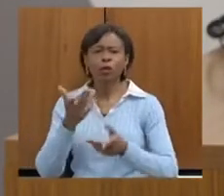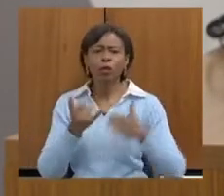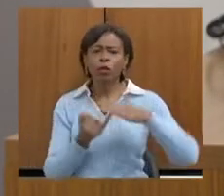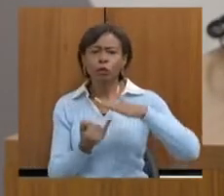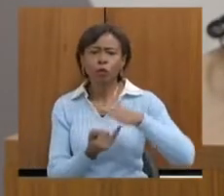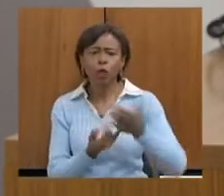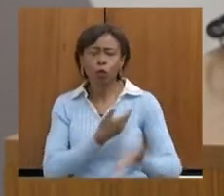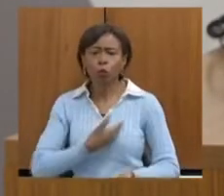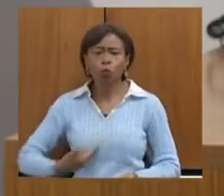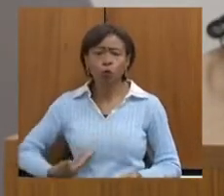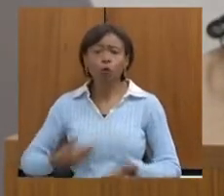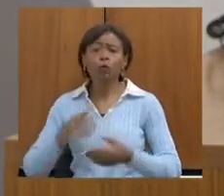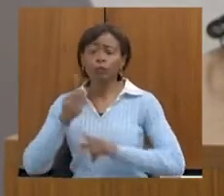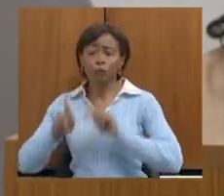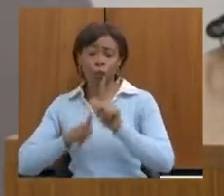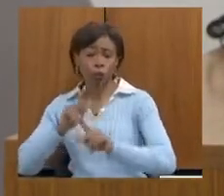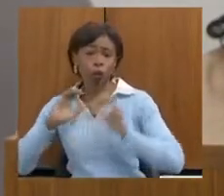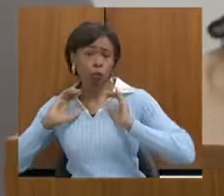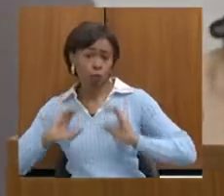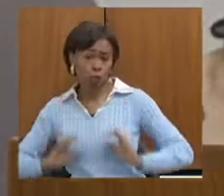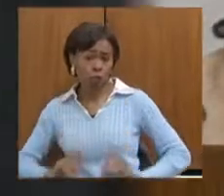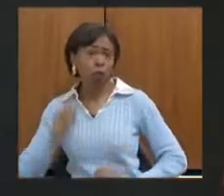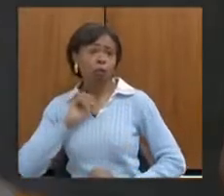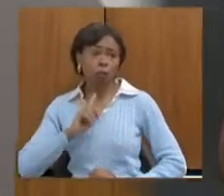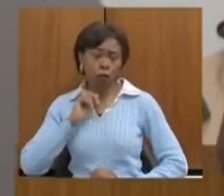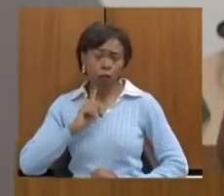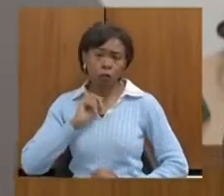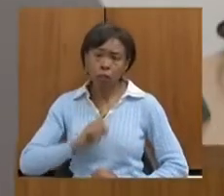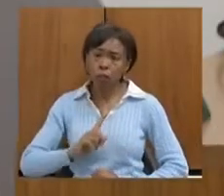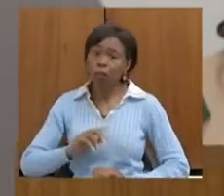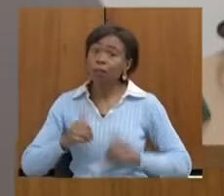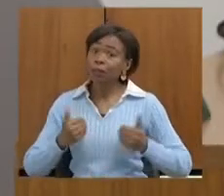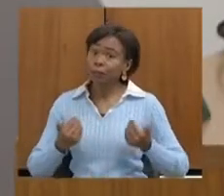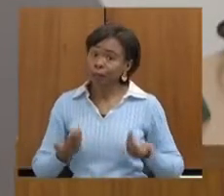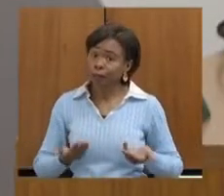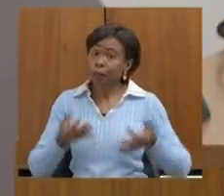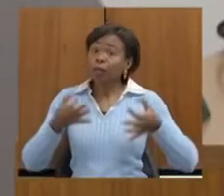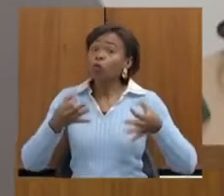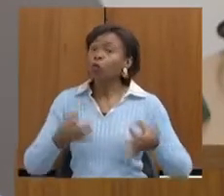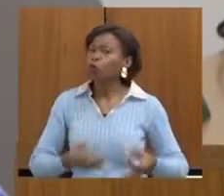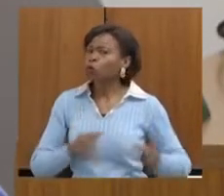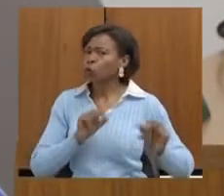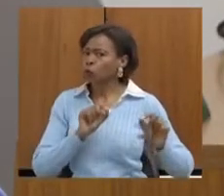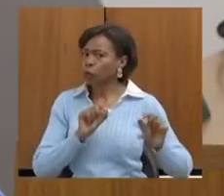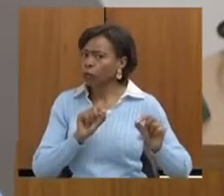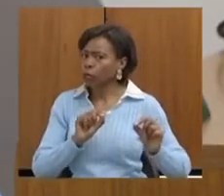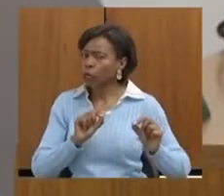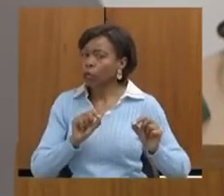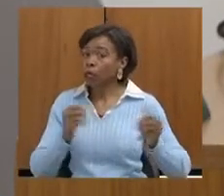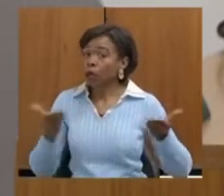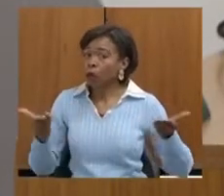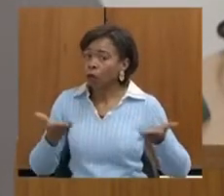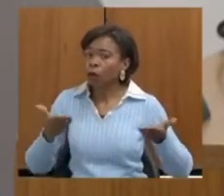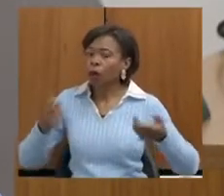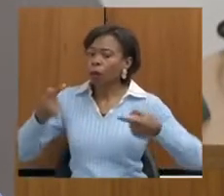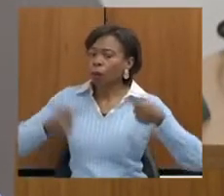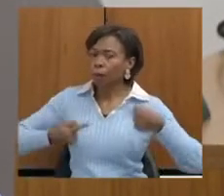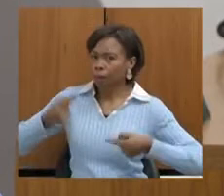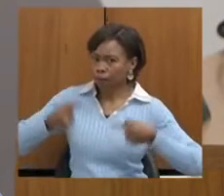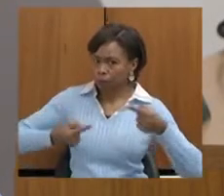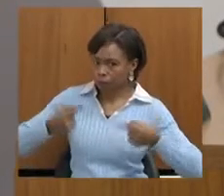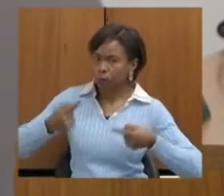e até brasileiros é tão é muito justo a promoção de eventos dessa natureza